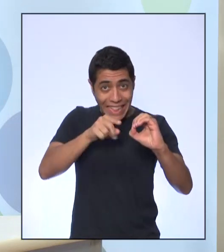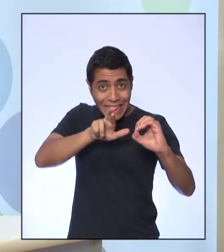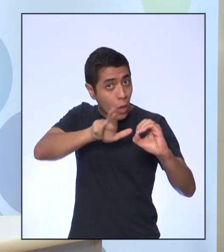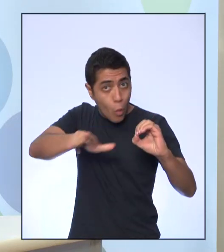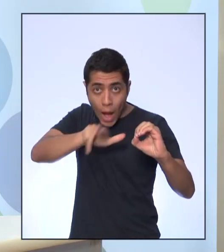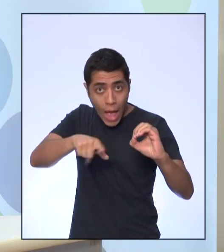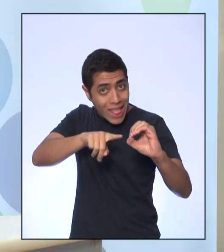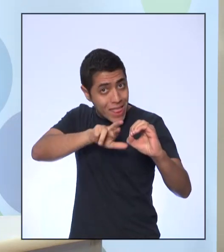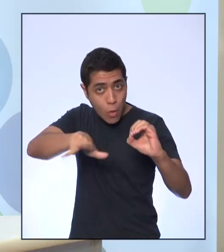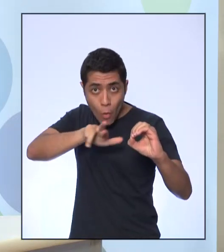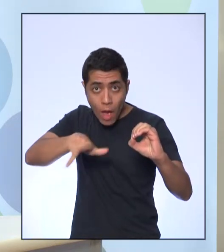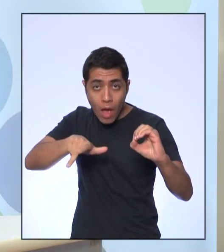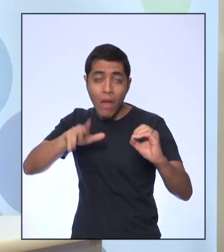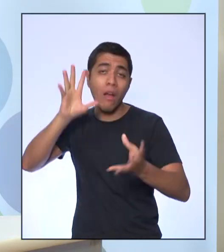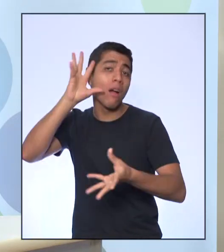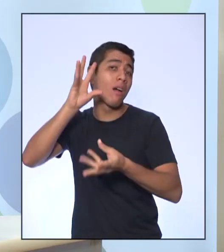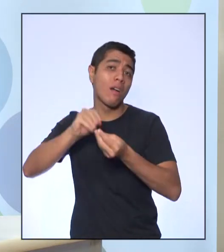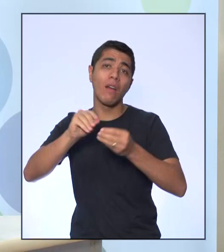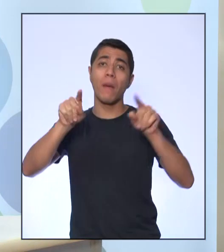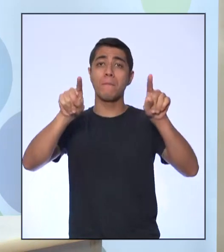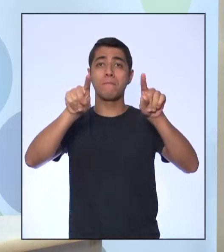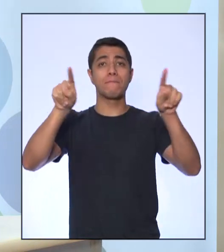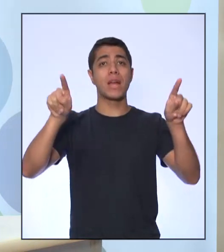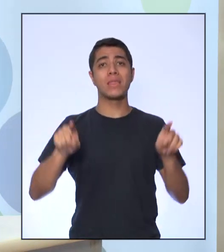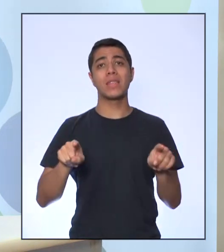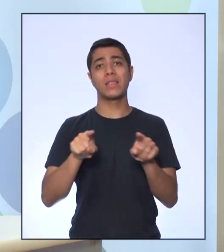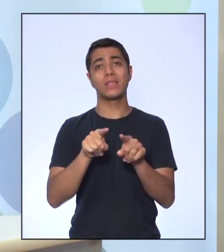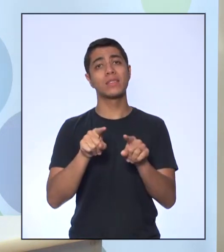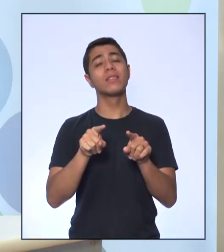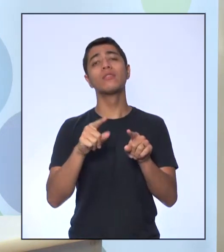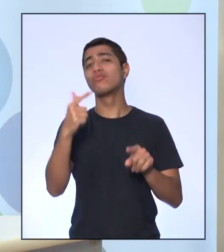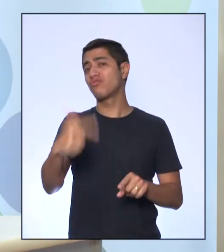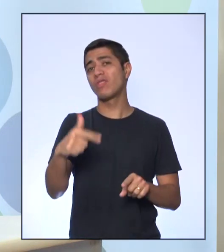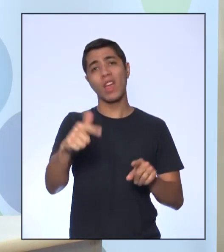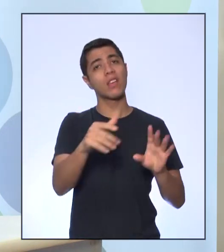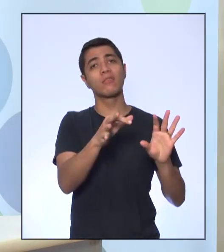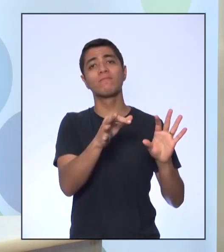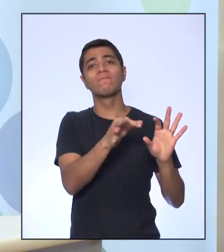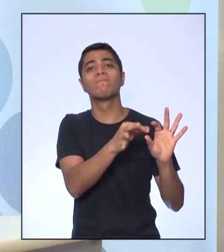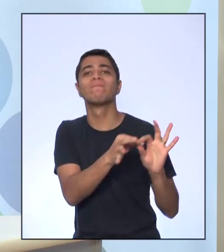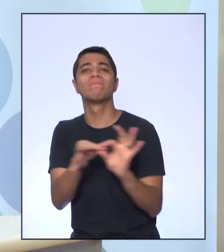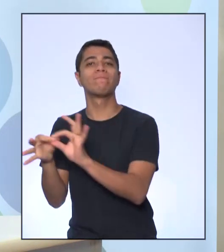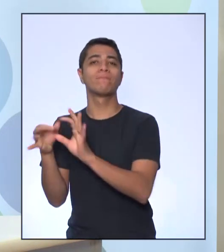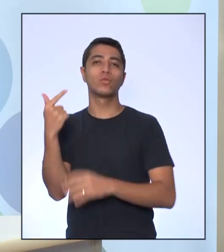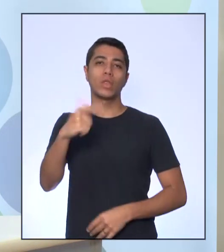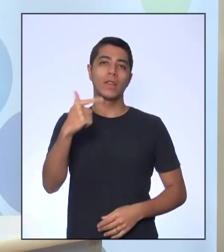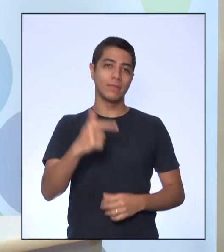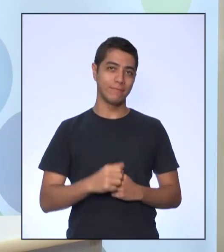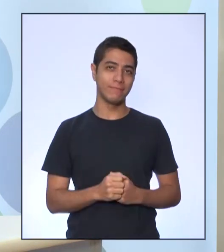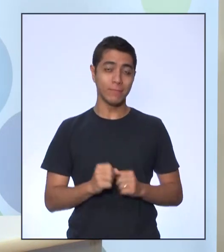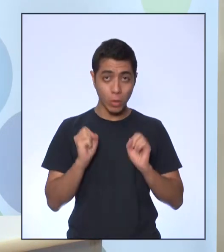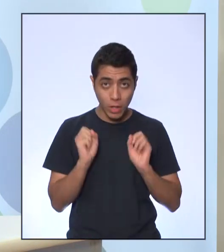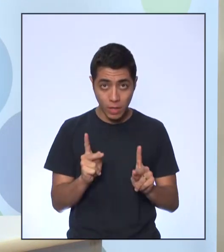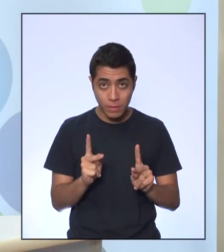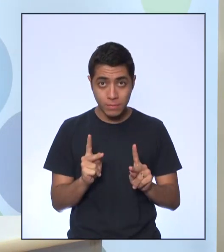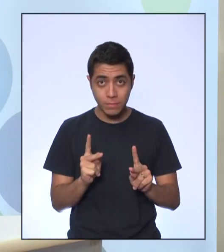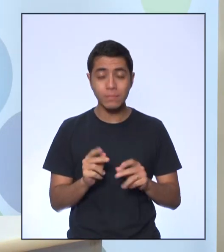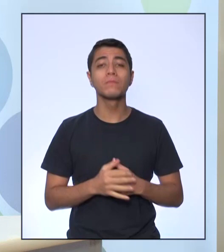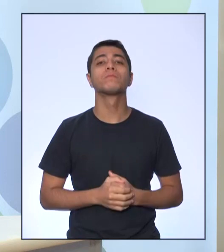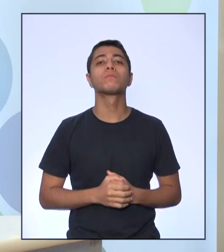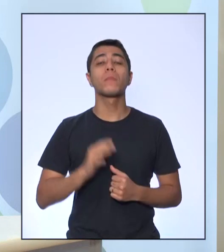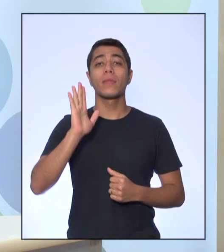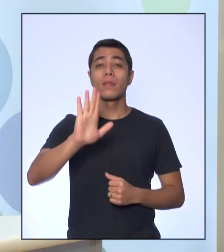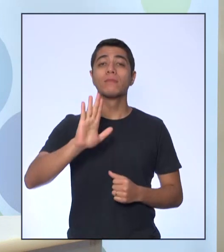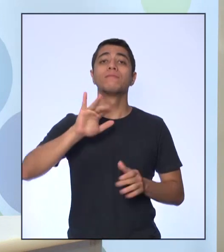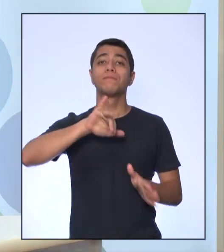3 pontos. Ela pode estar 2 alinhados, formar uma reta, como nós já vimos, mas não é o caso. No próximo